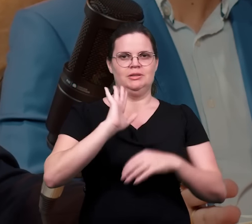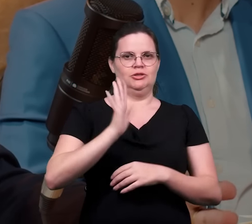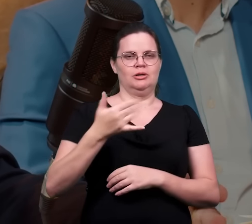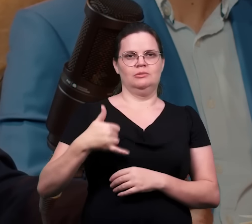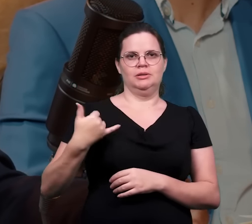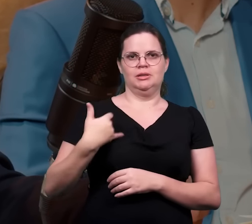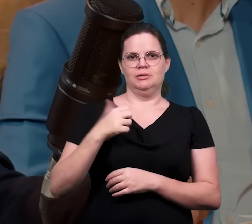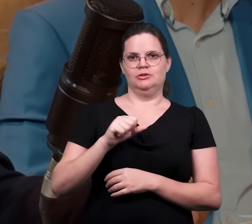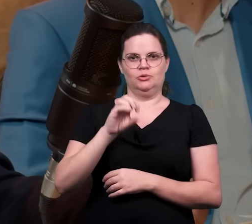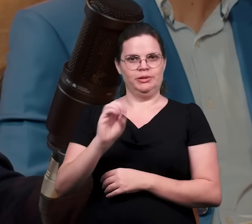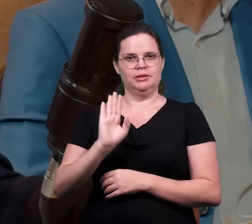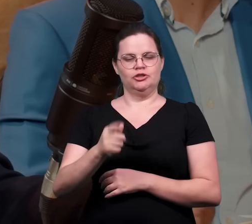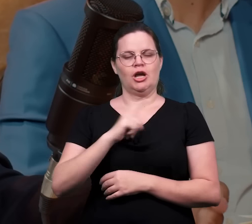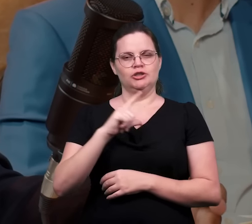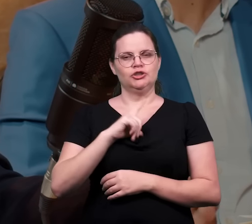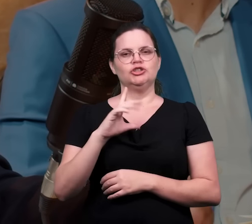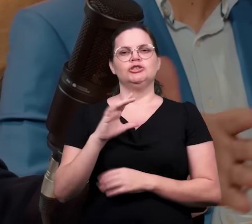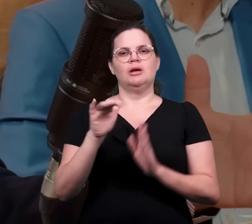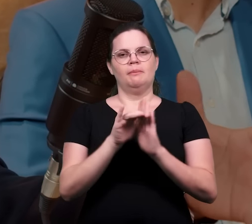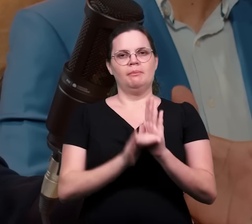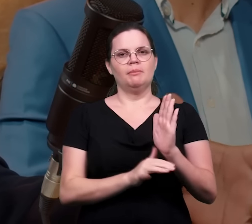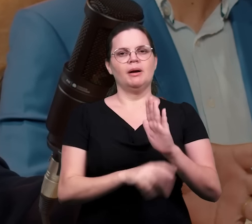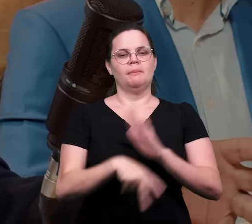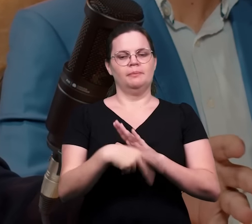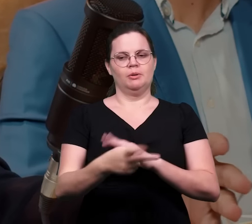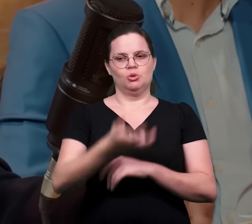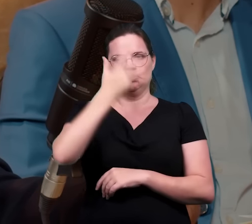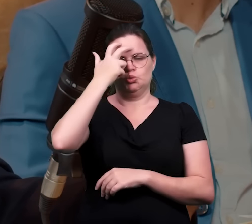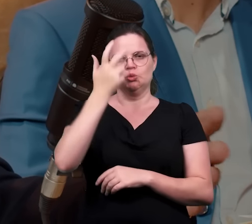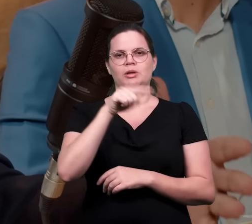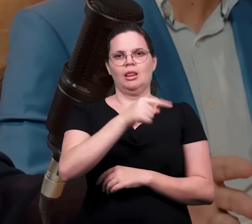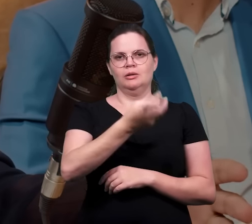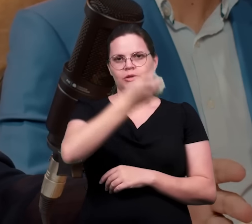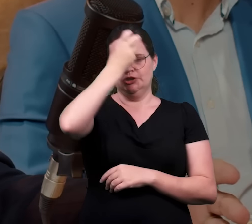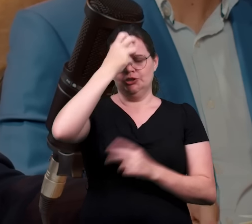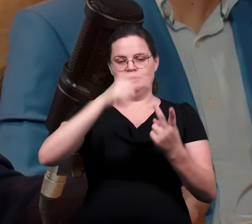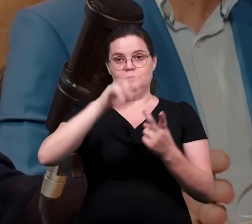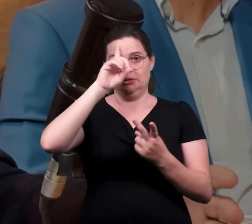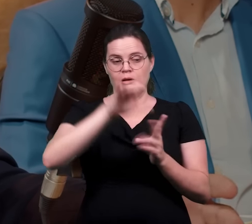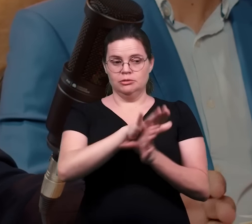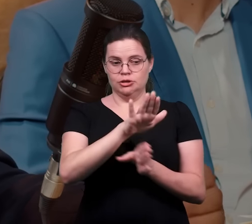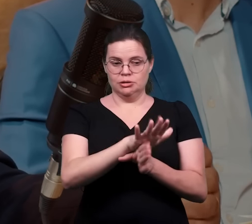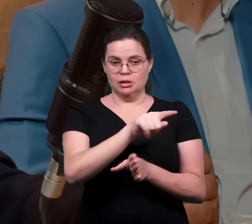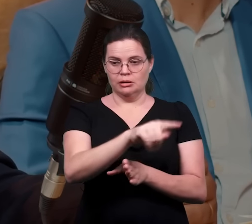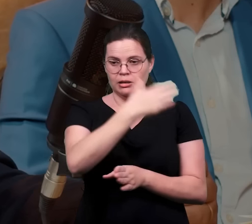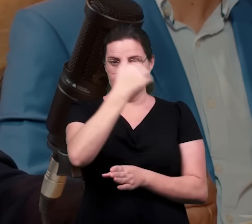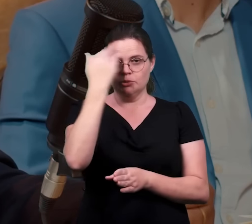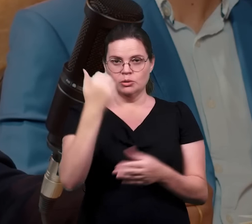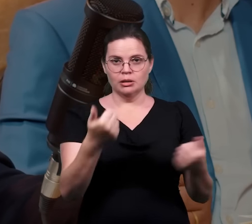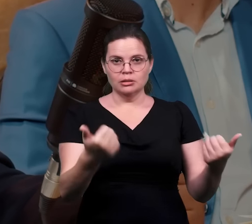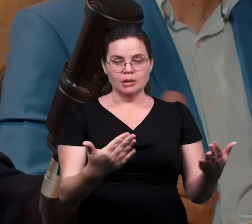idade de 80 anos, já assim, instruído na cultura egípcia, instruído por Deus em toda a sabedoria,